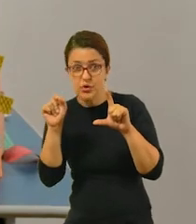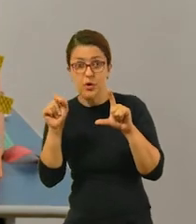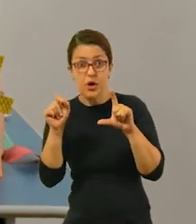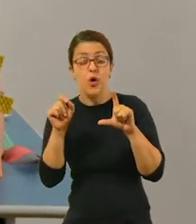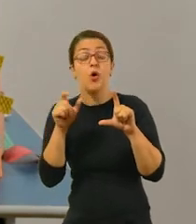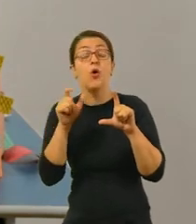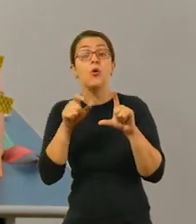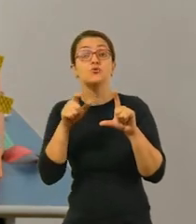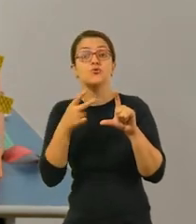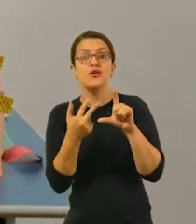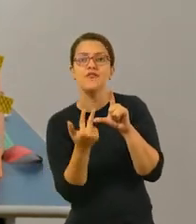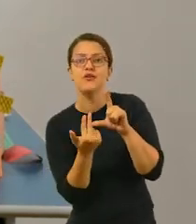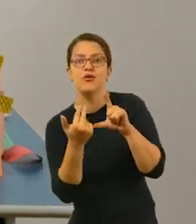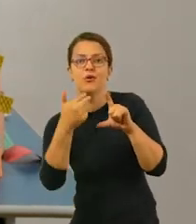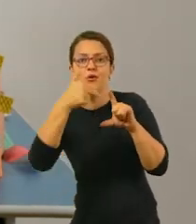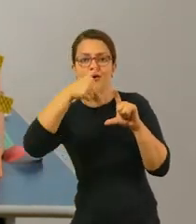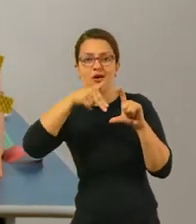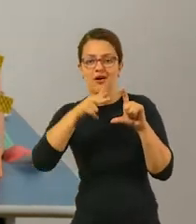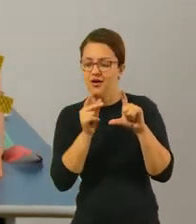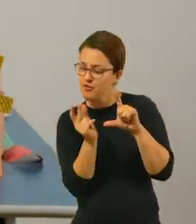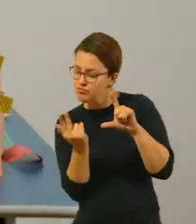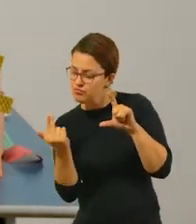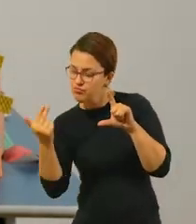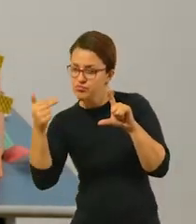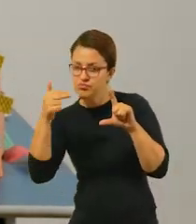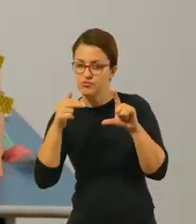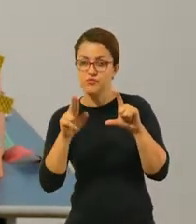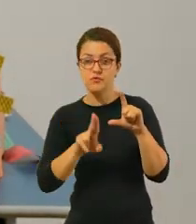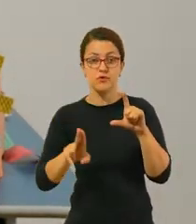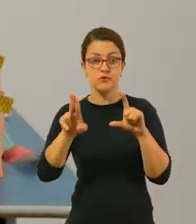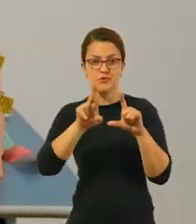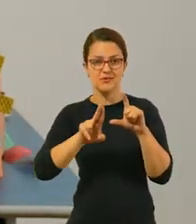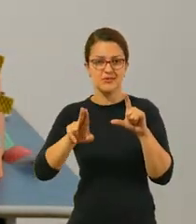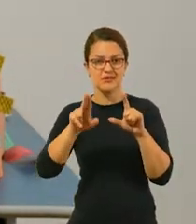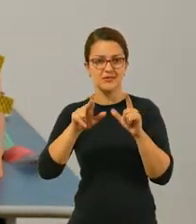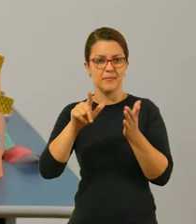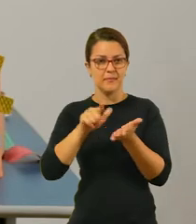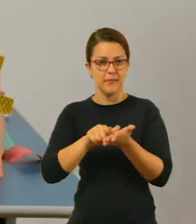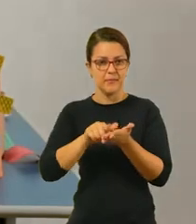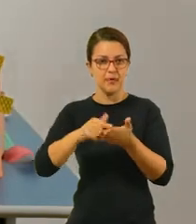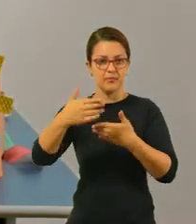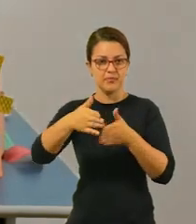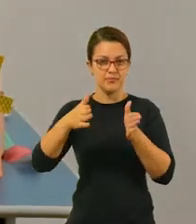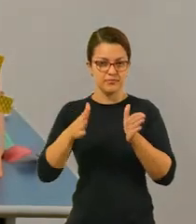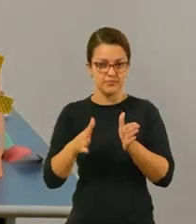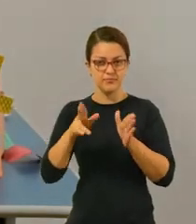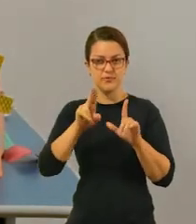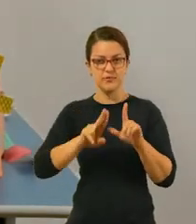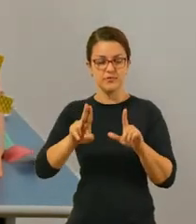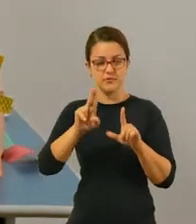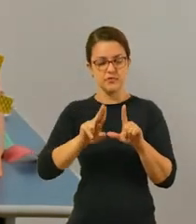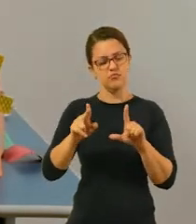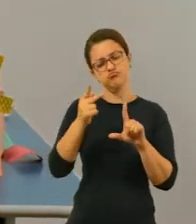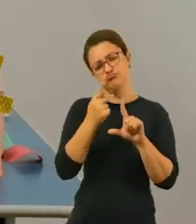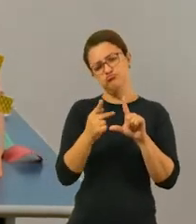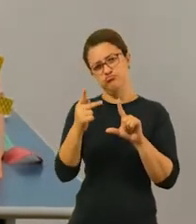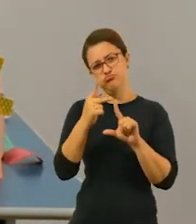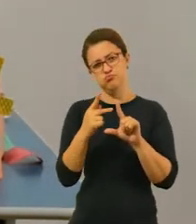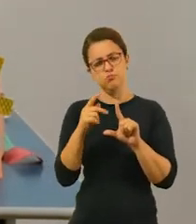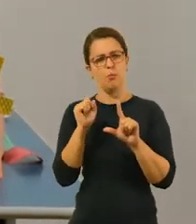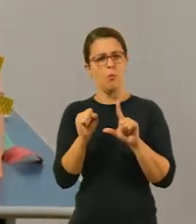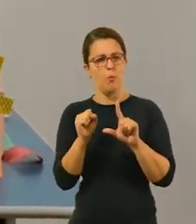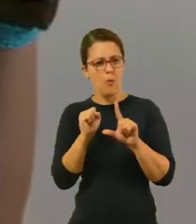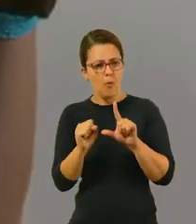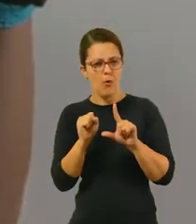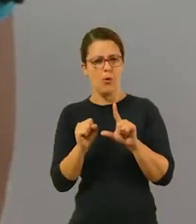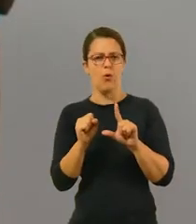irão precisar cortar. Podemos utilizar o papelão, fazer o desenho, tá? E